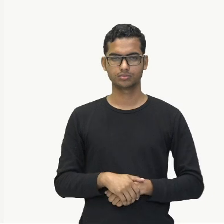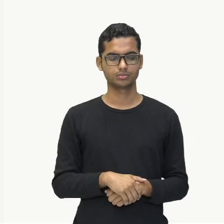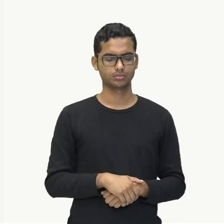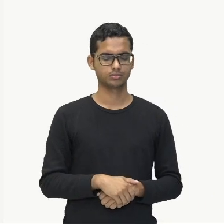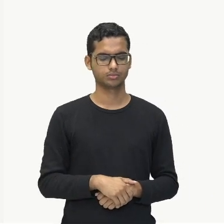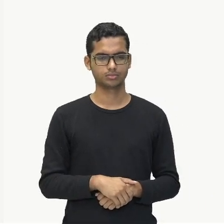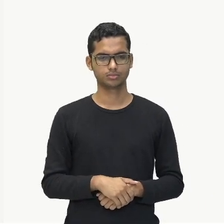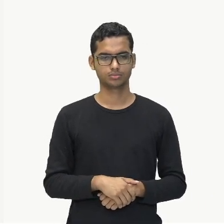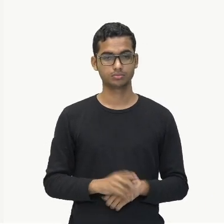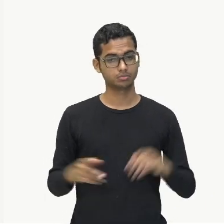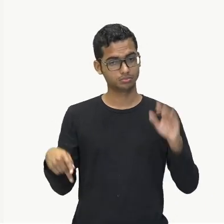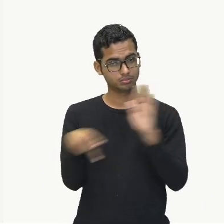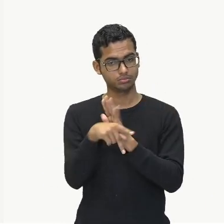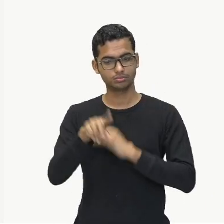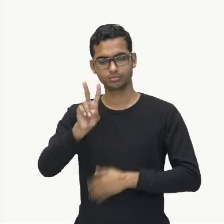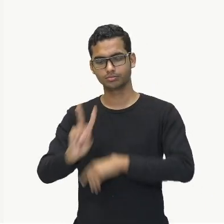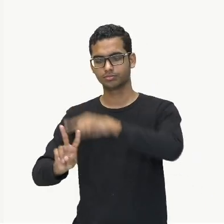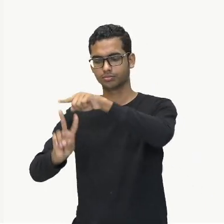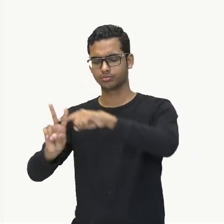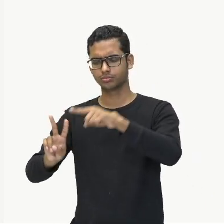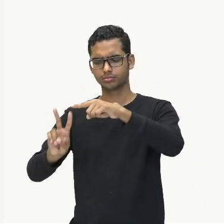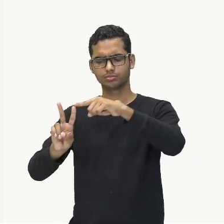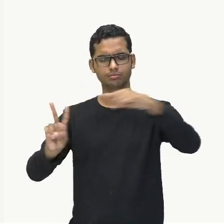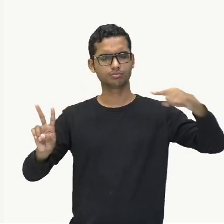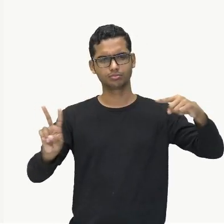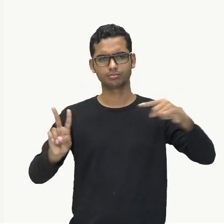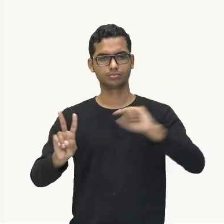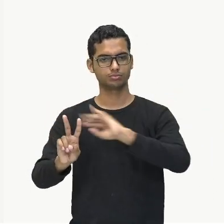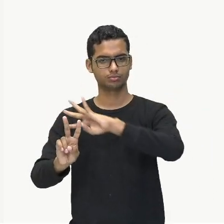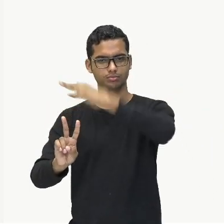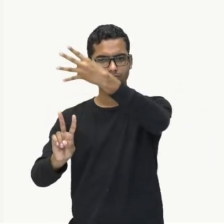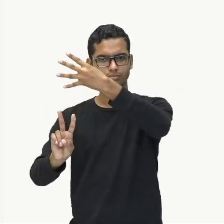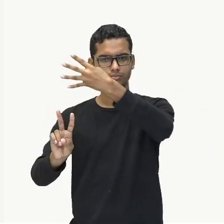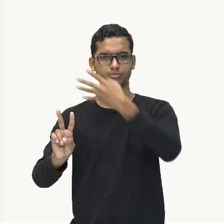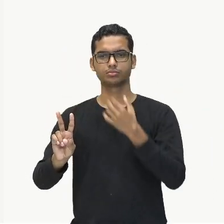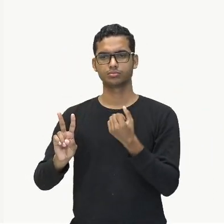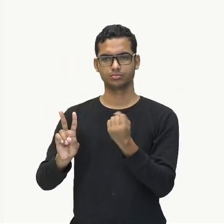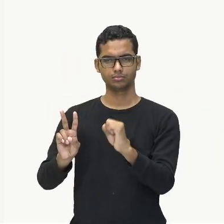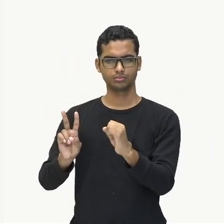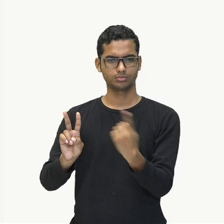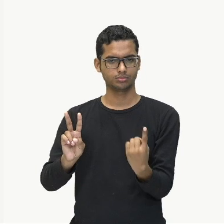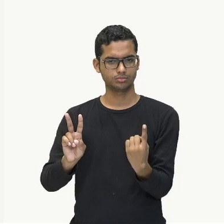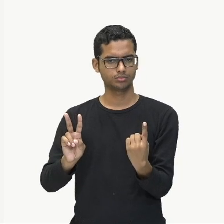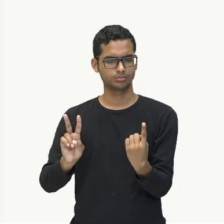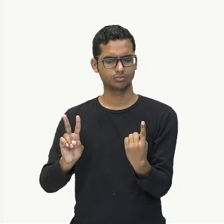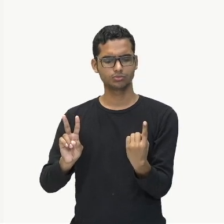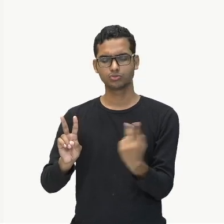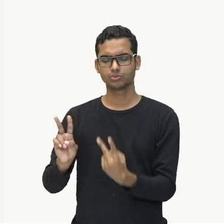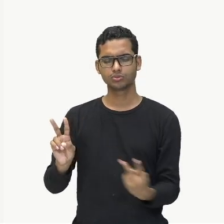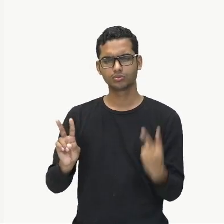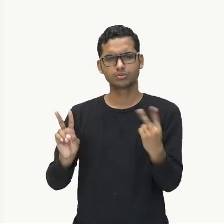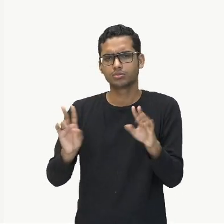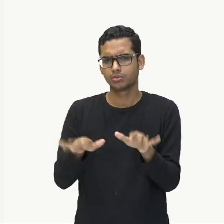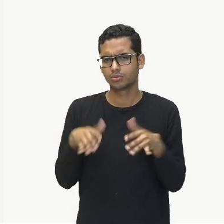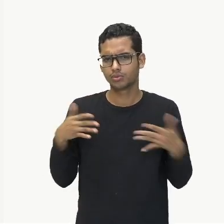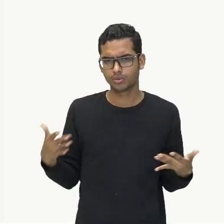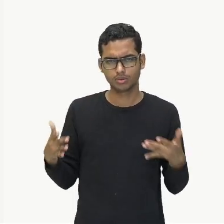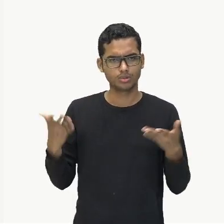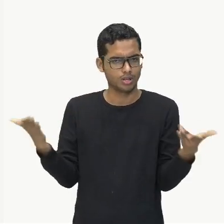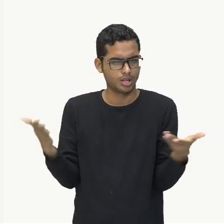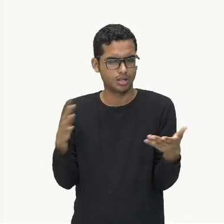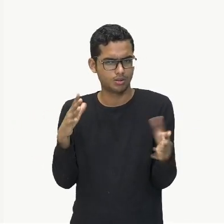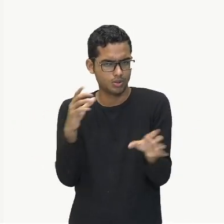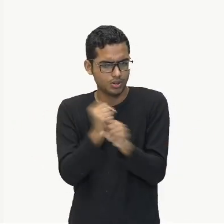Tá? Raiz quarta de 81. Professor, quanto vale a raiz quarta de 81? Para a gente fazer isso de forma mais simplificada, o que